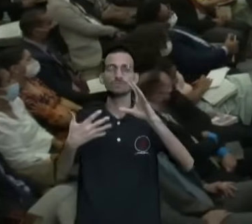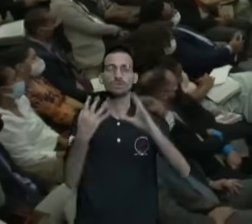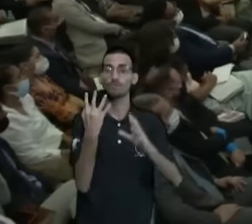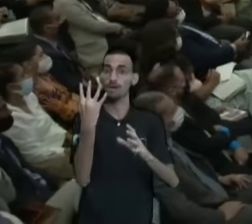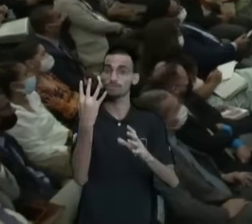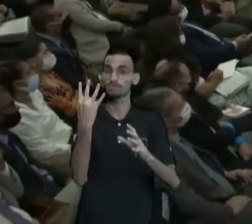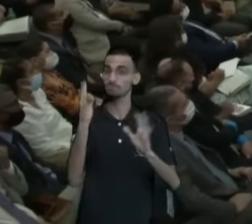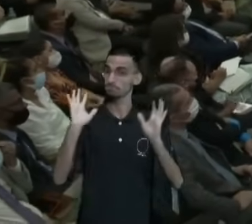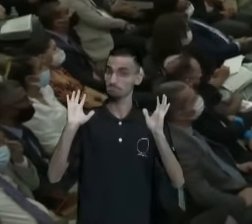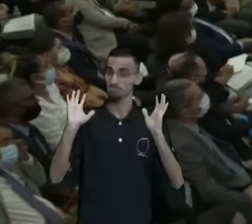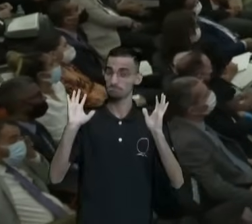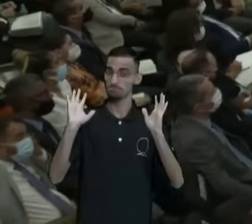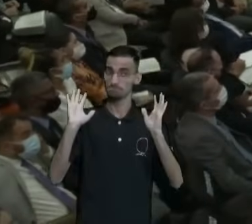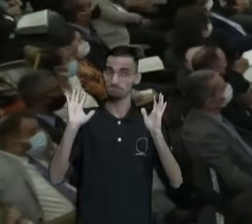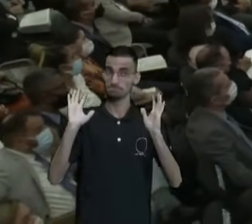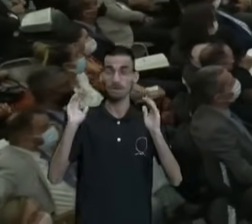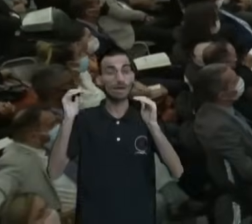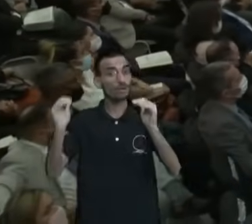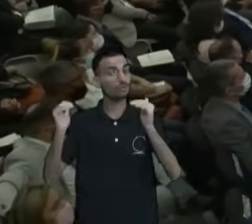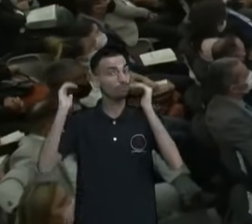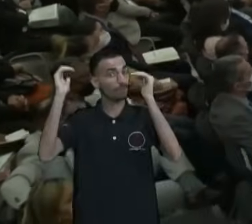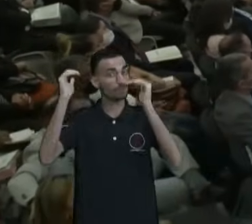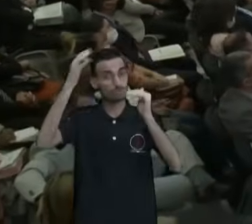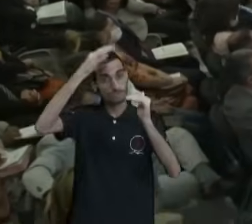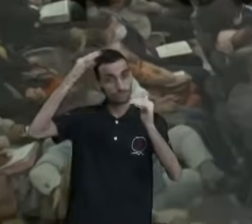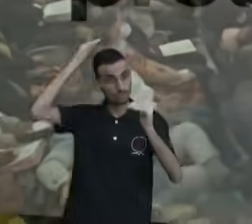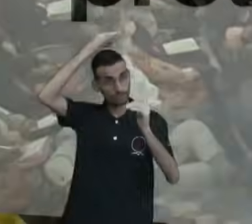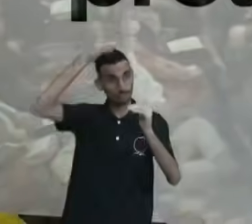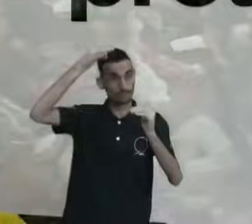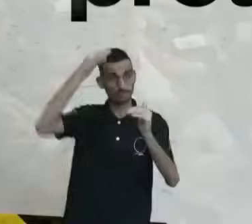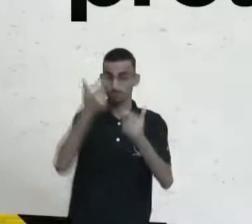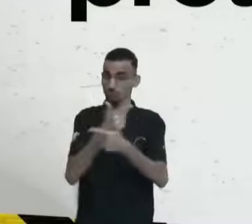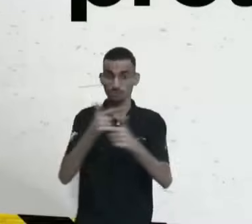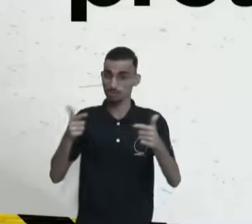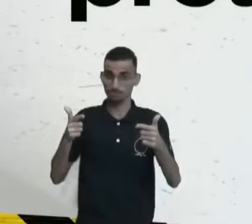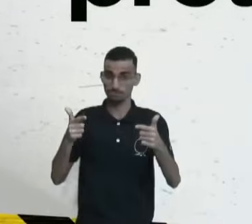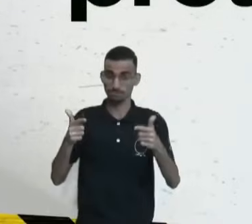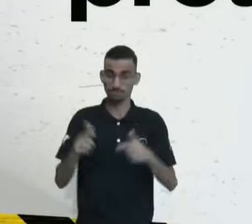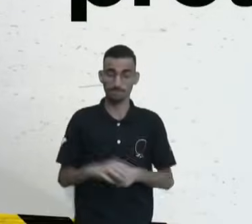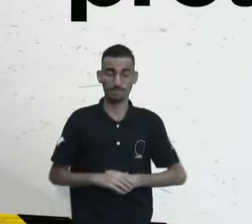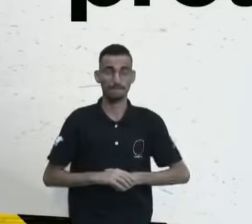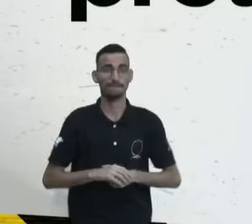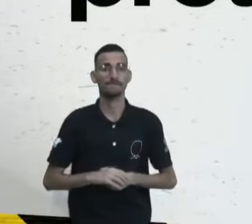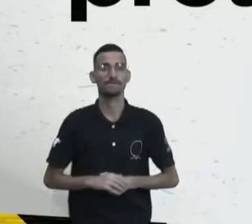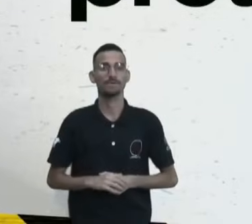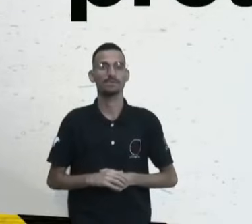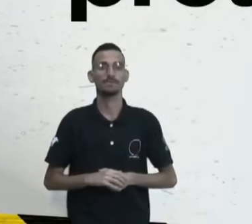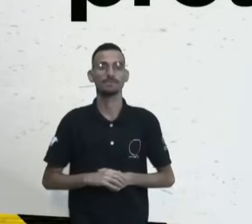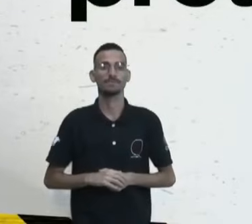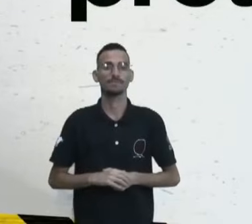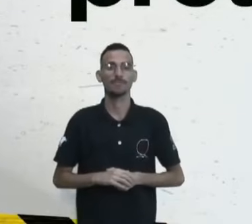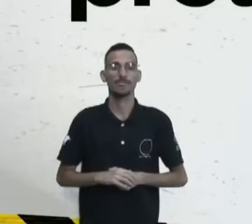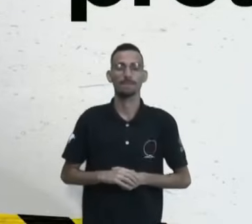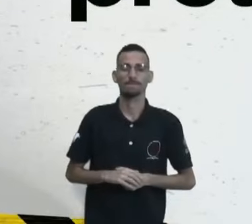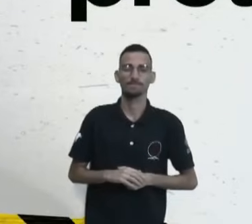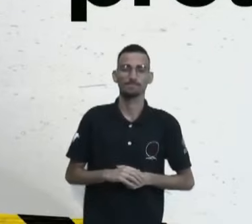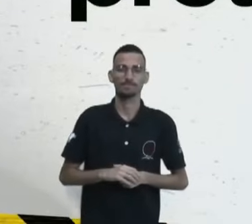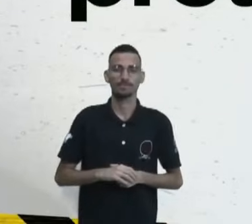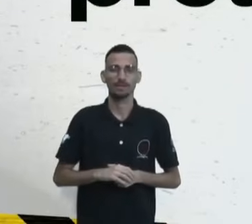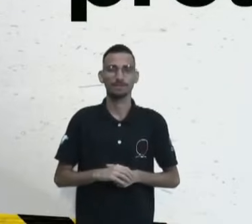autoridade espiritual naquilo que eles pretendem no reino de Deus não